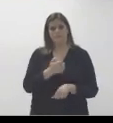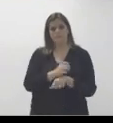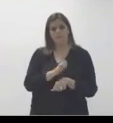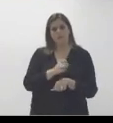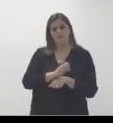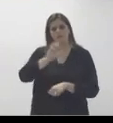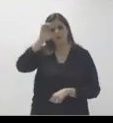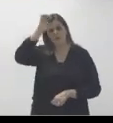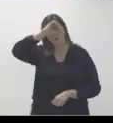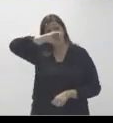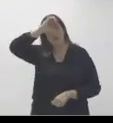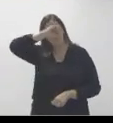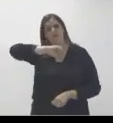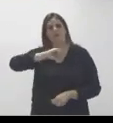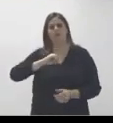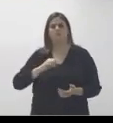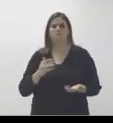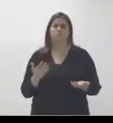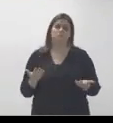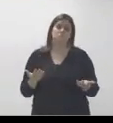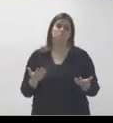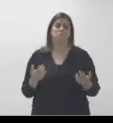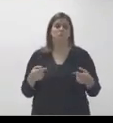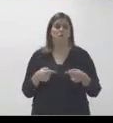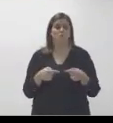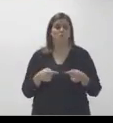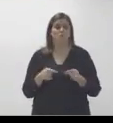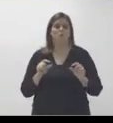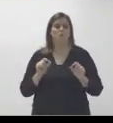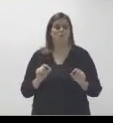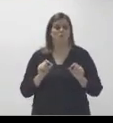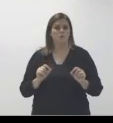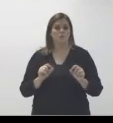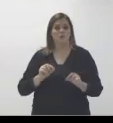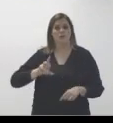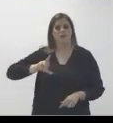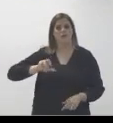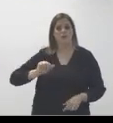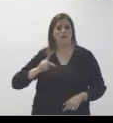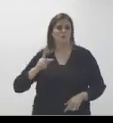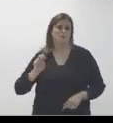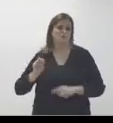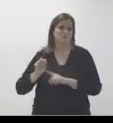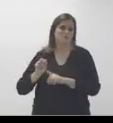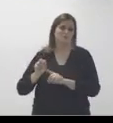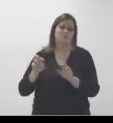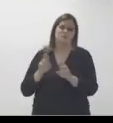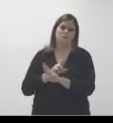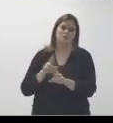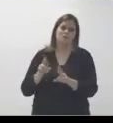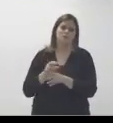então na vinculação direta com a rapidez com a rede de atenção psicossocial mas